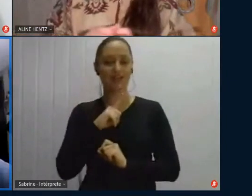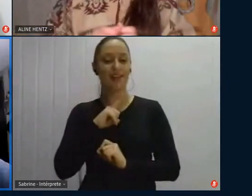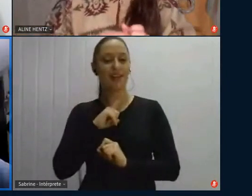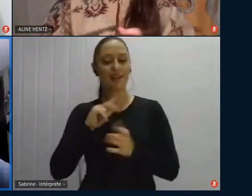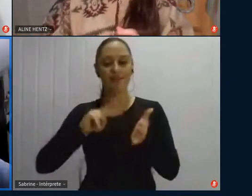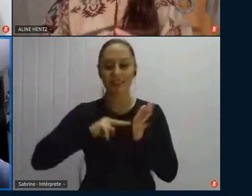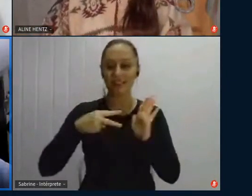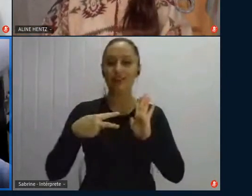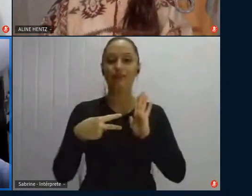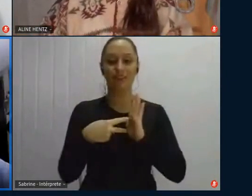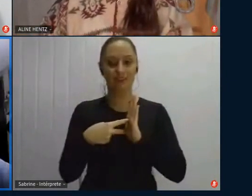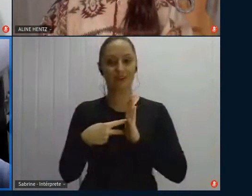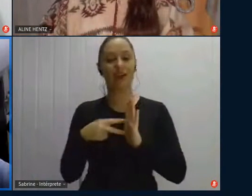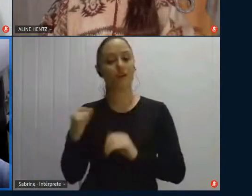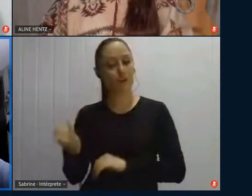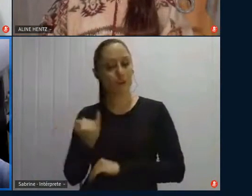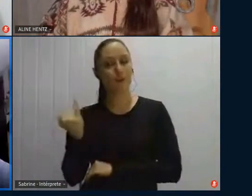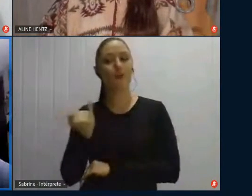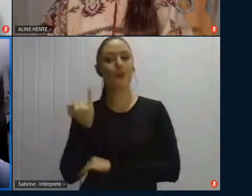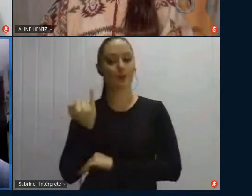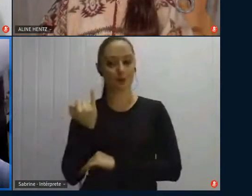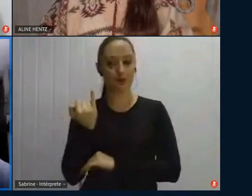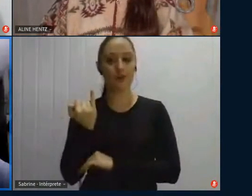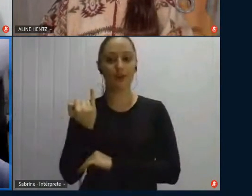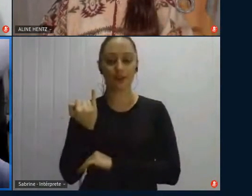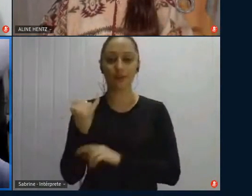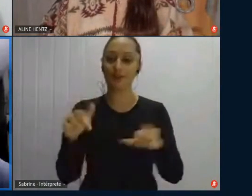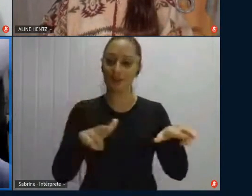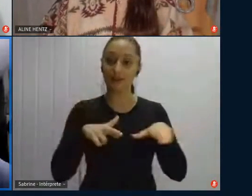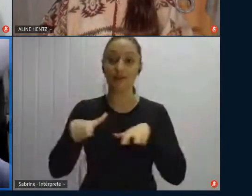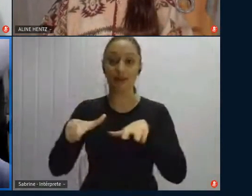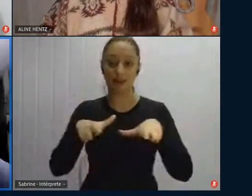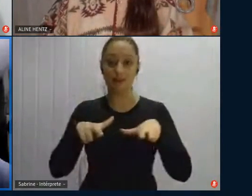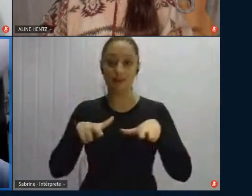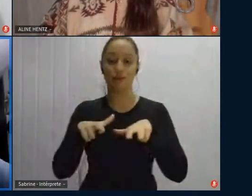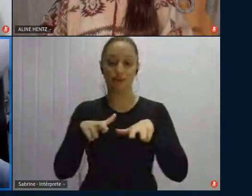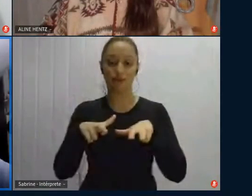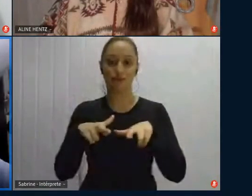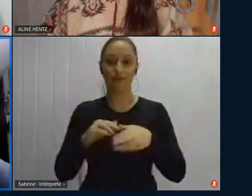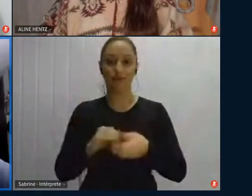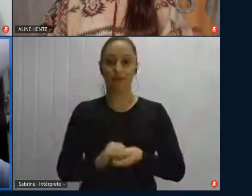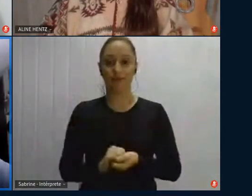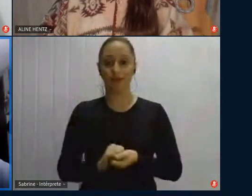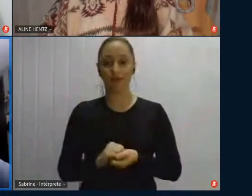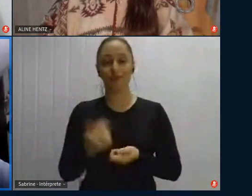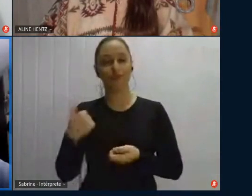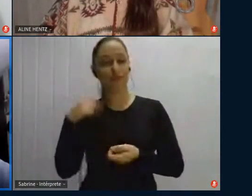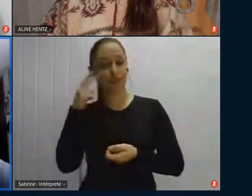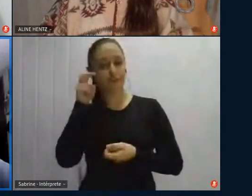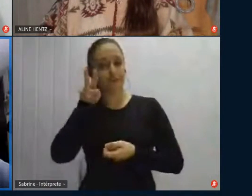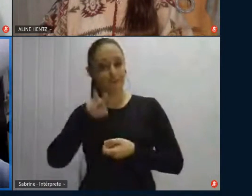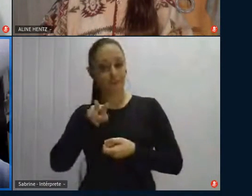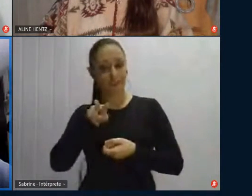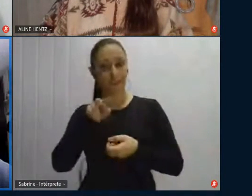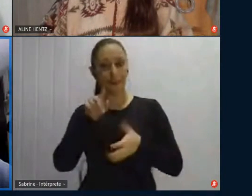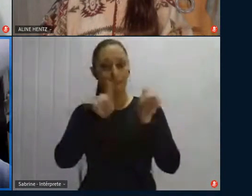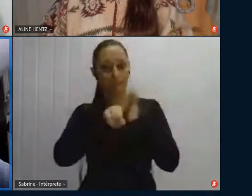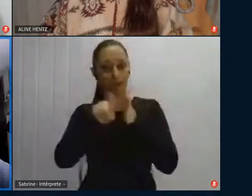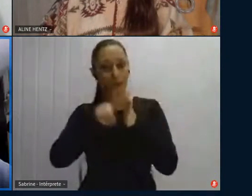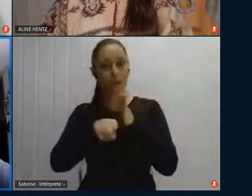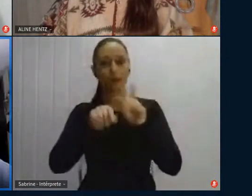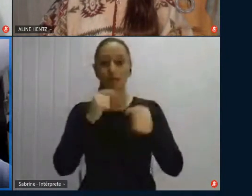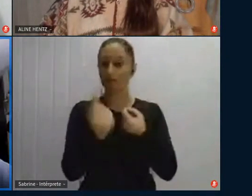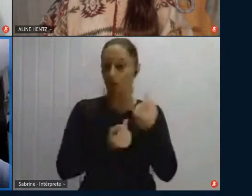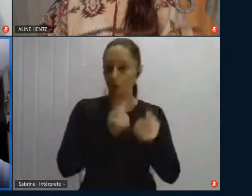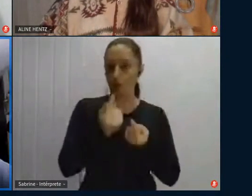significativa importância, né, para as nossas regiões. Eu pesquei aqui algumas questões, né, de,